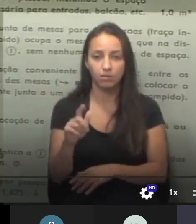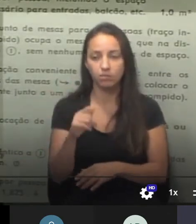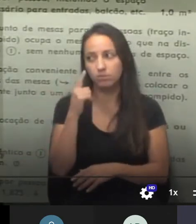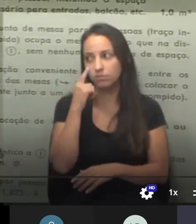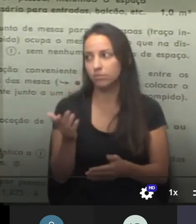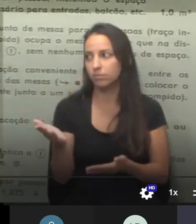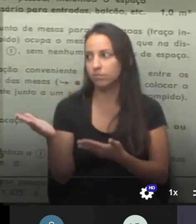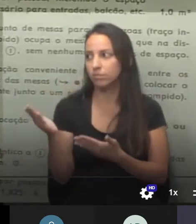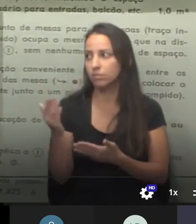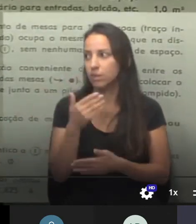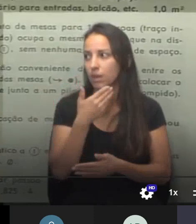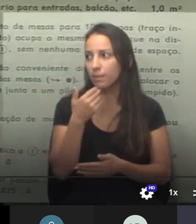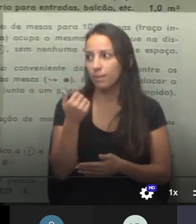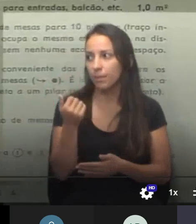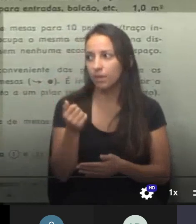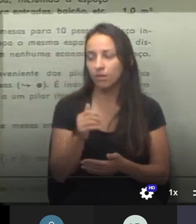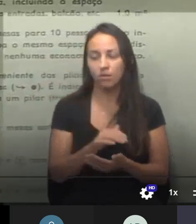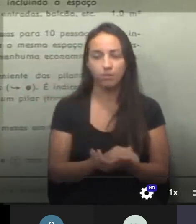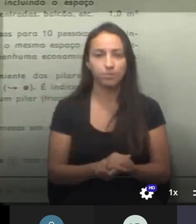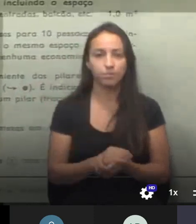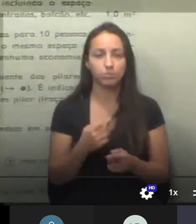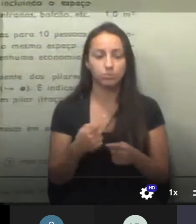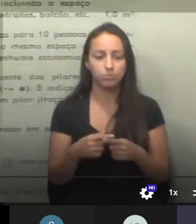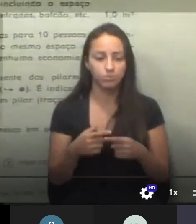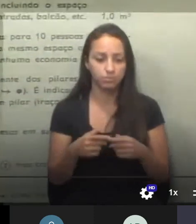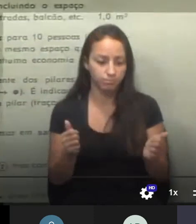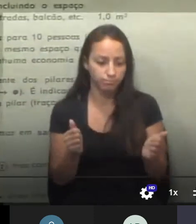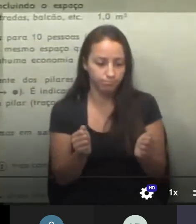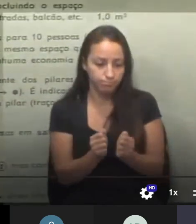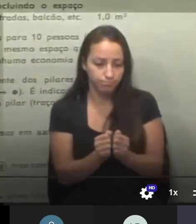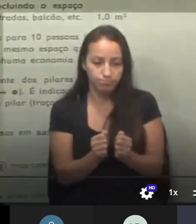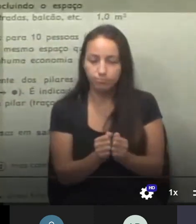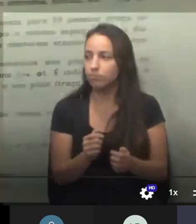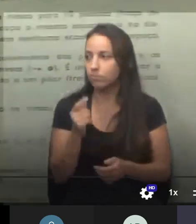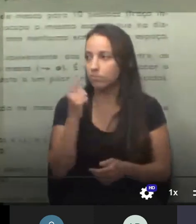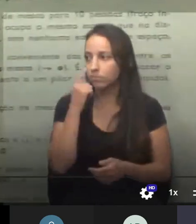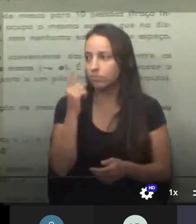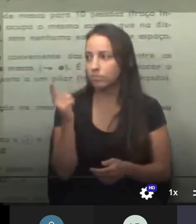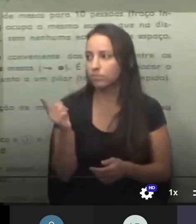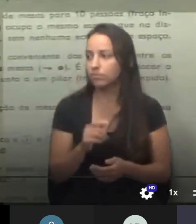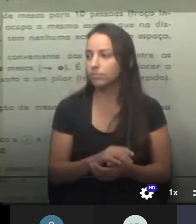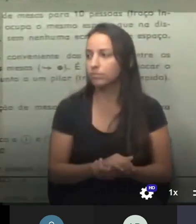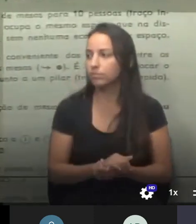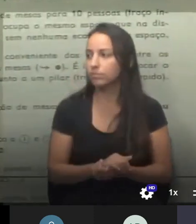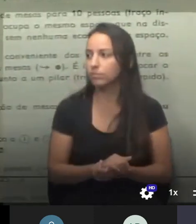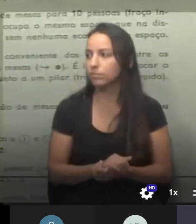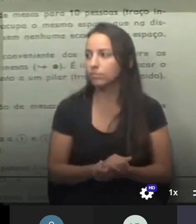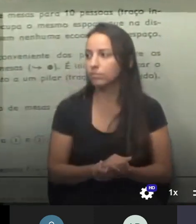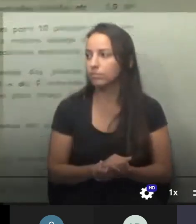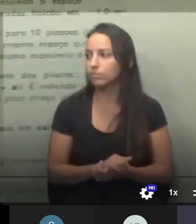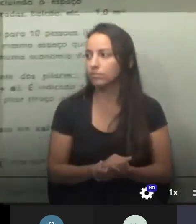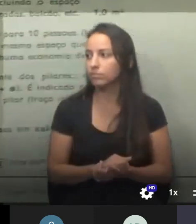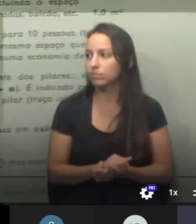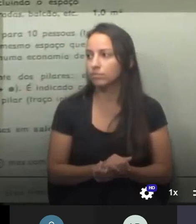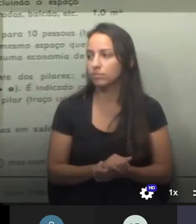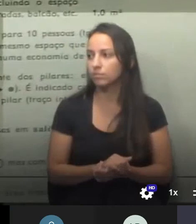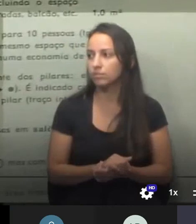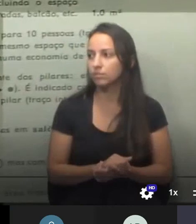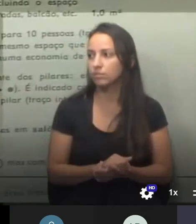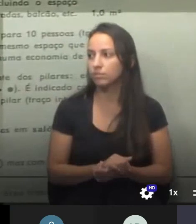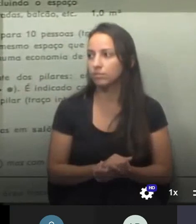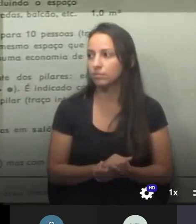espaço, às vezes pode ser mais interessante este aqui do que o